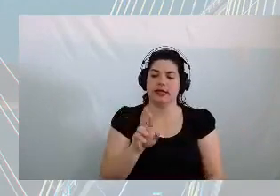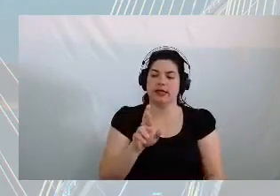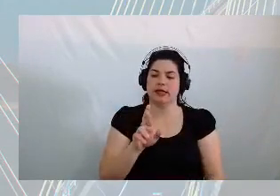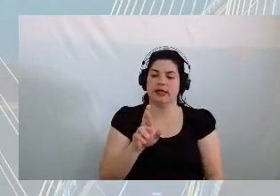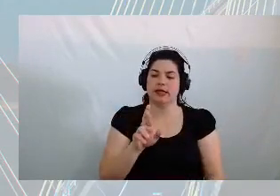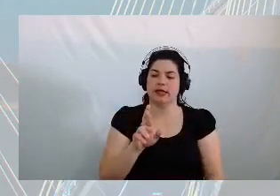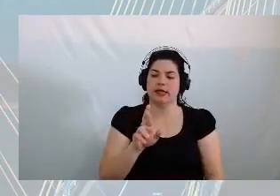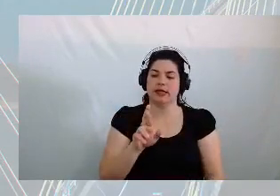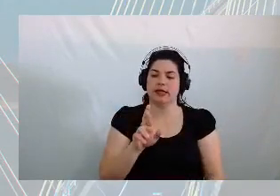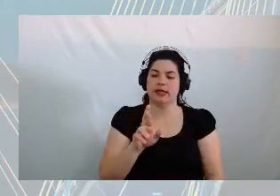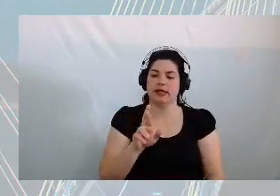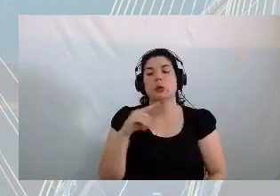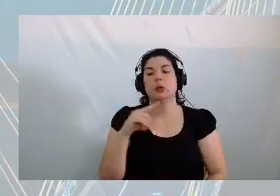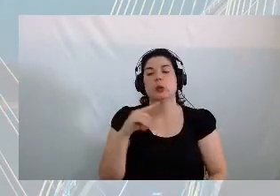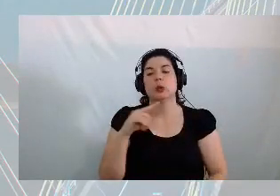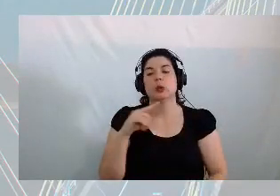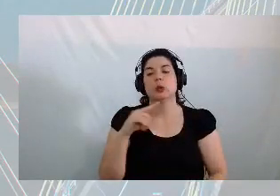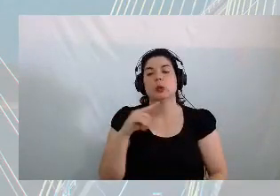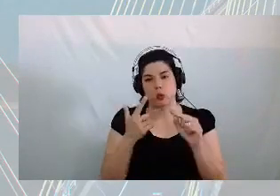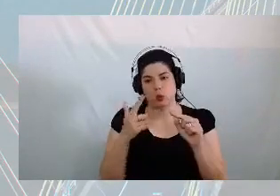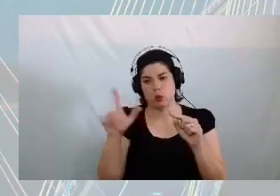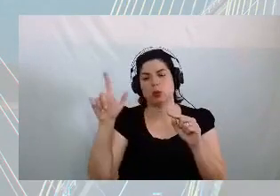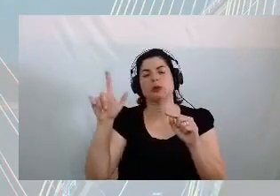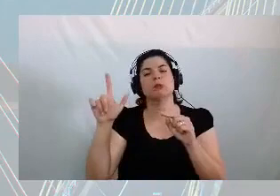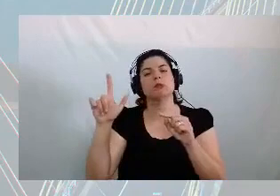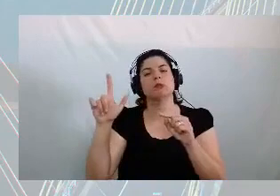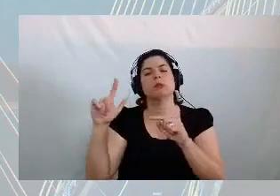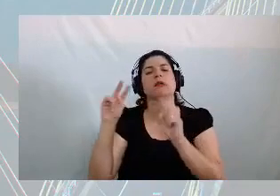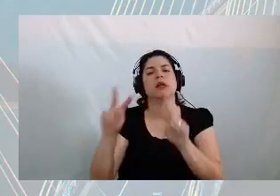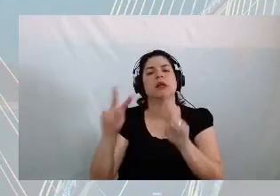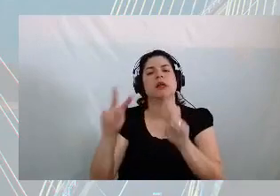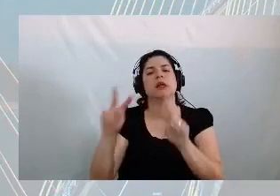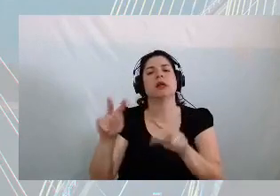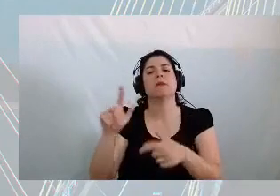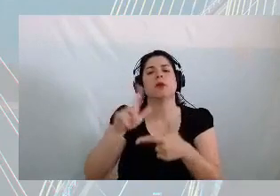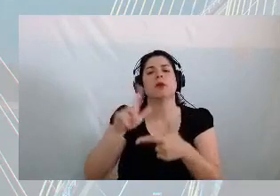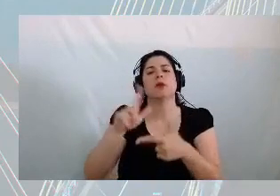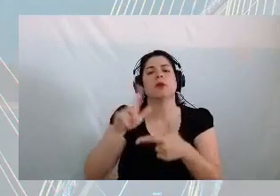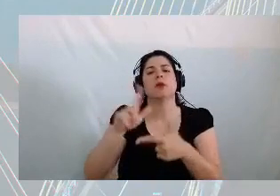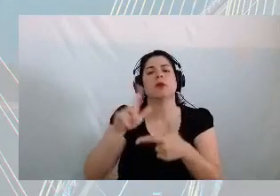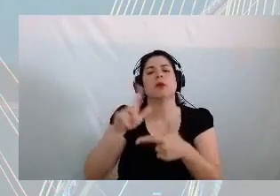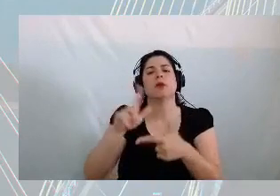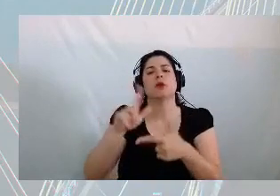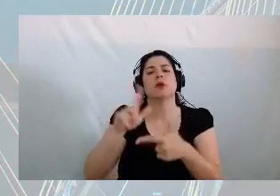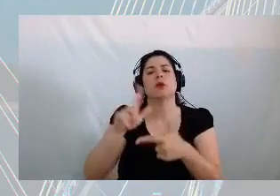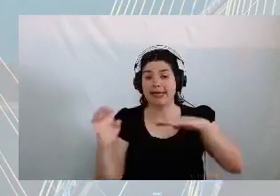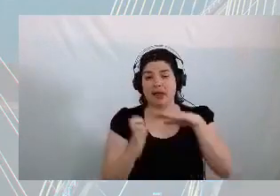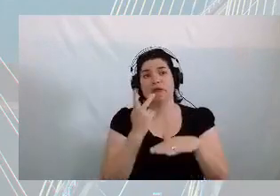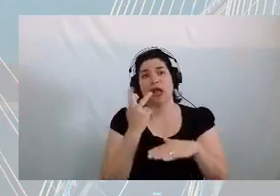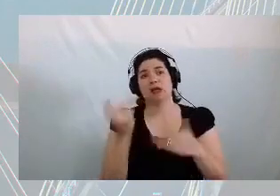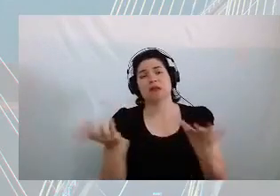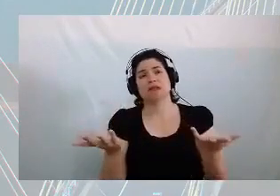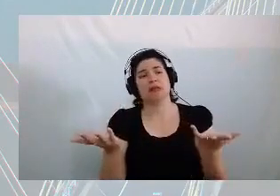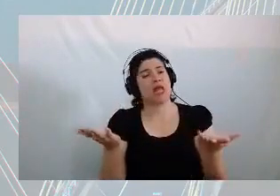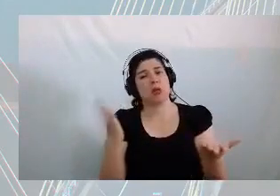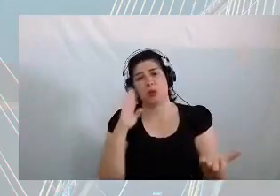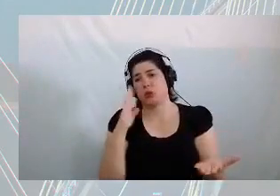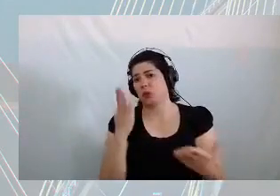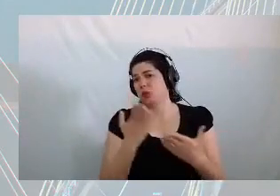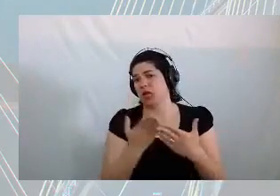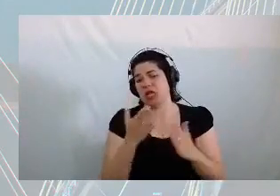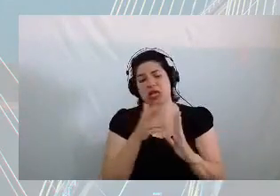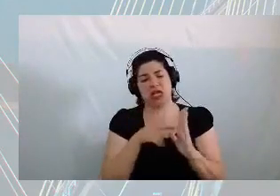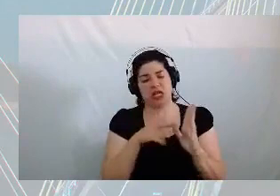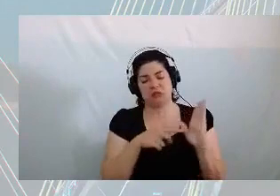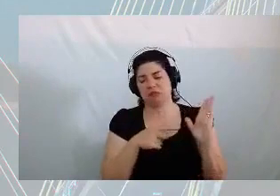nível inconsciente, o que a gente vê de problema no dia a dia? A gente está falando de empresas que falam, poxa, eu não confio no relatório que eu tenho. Quando